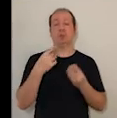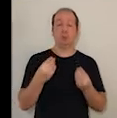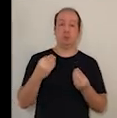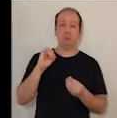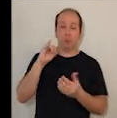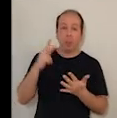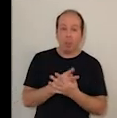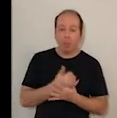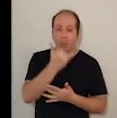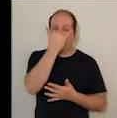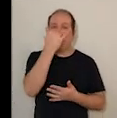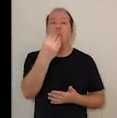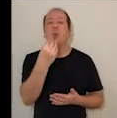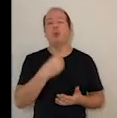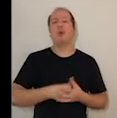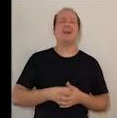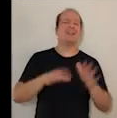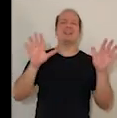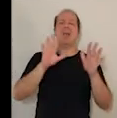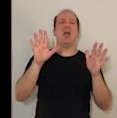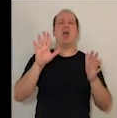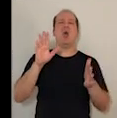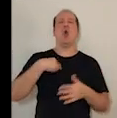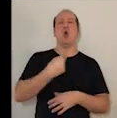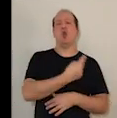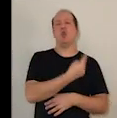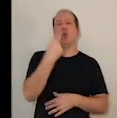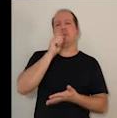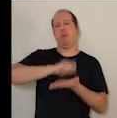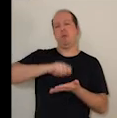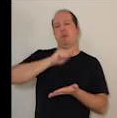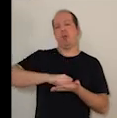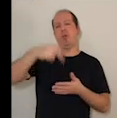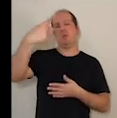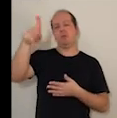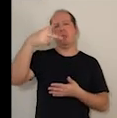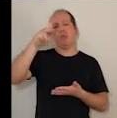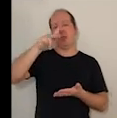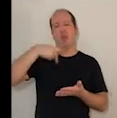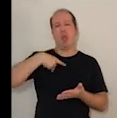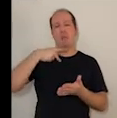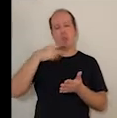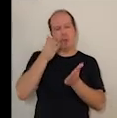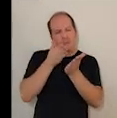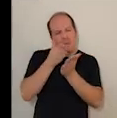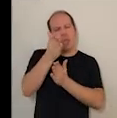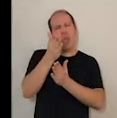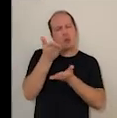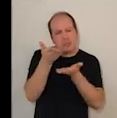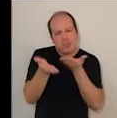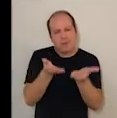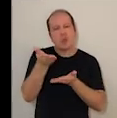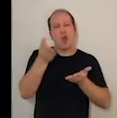simples. Basta escrever teu nome no testamento. Ao meu fiel servidor, Mosca.